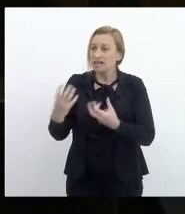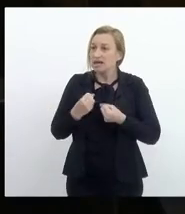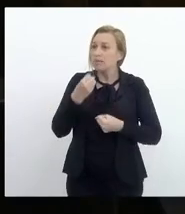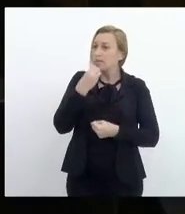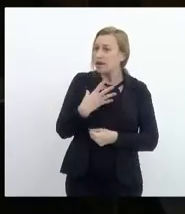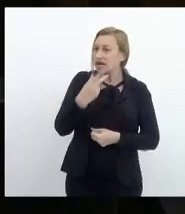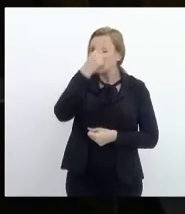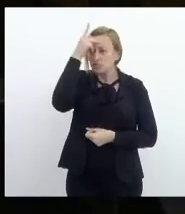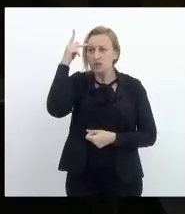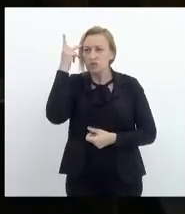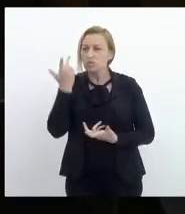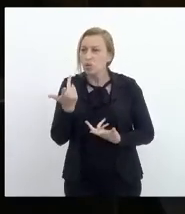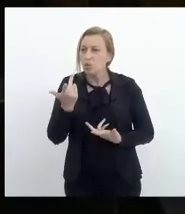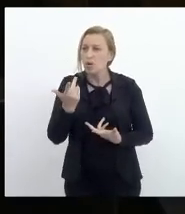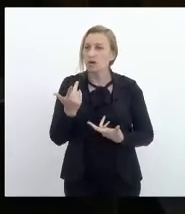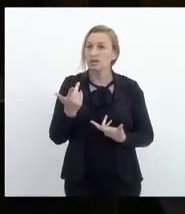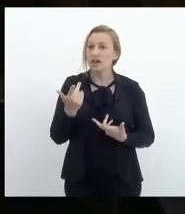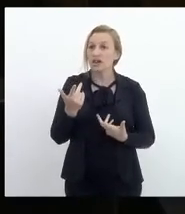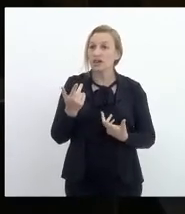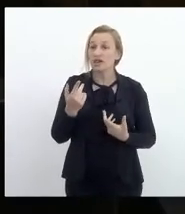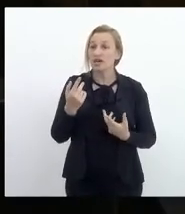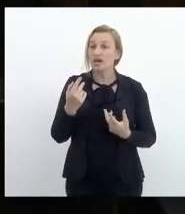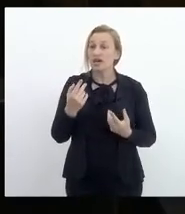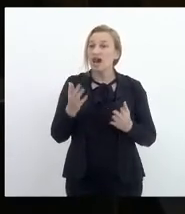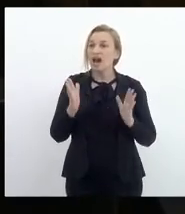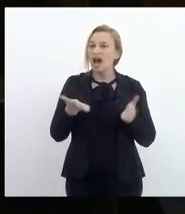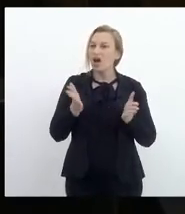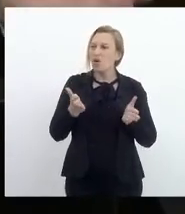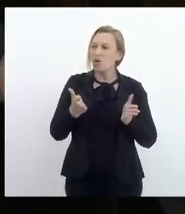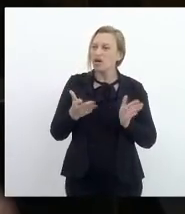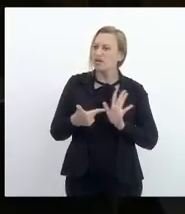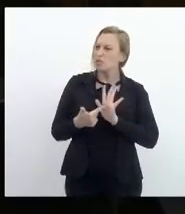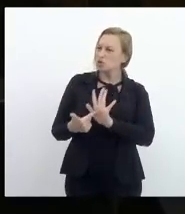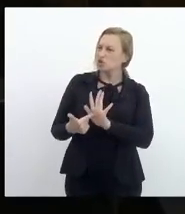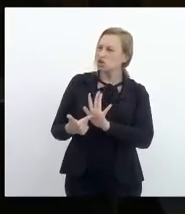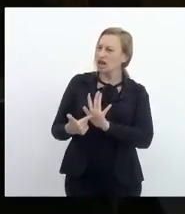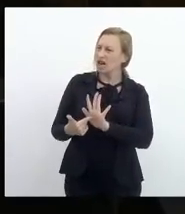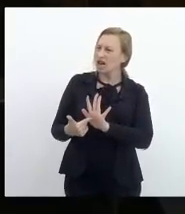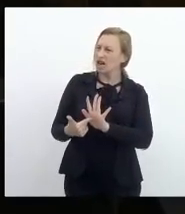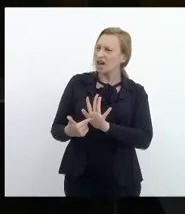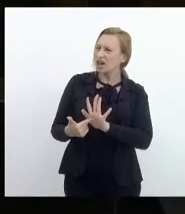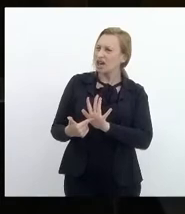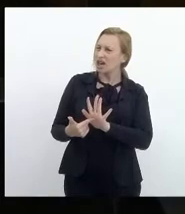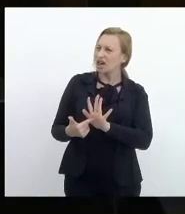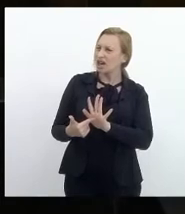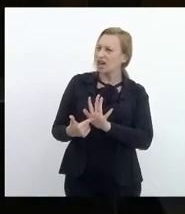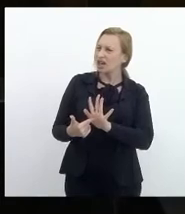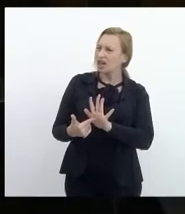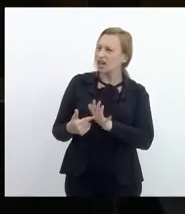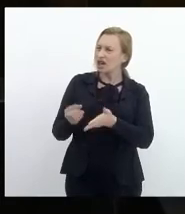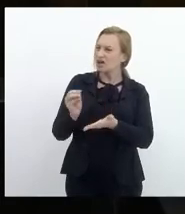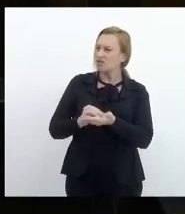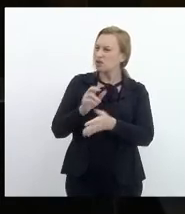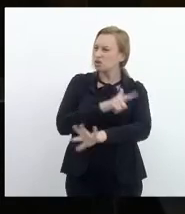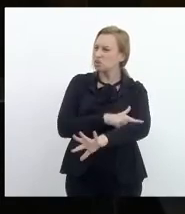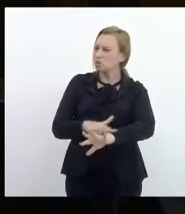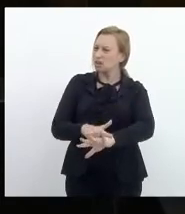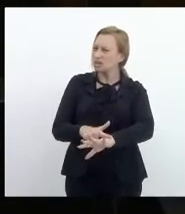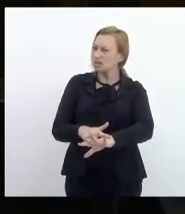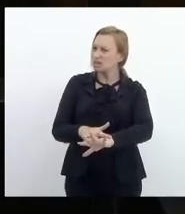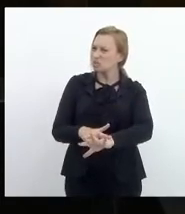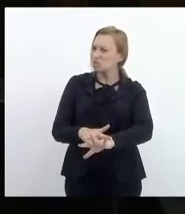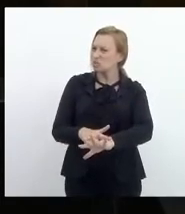bem o pessoal do exterior que se comunicar bem e agora vamos nos degladiar e por favor senhores